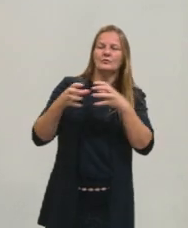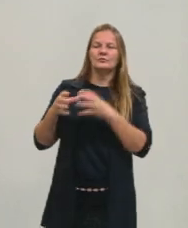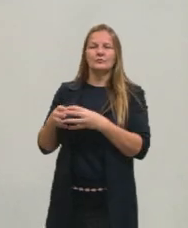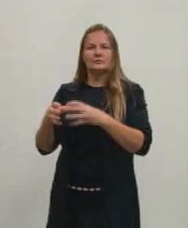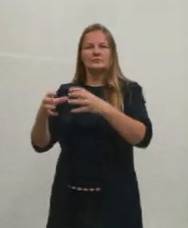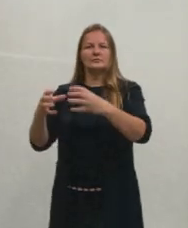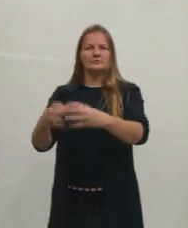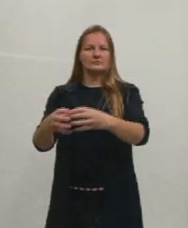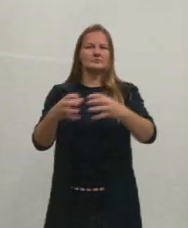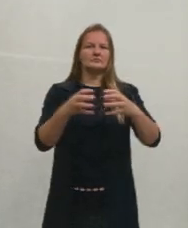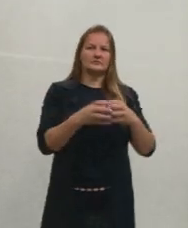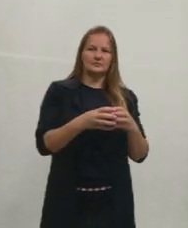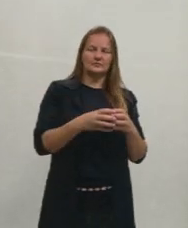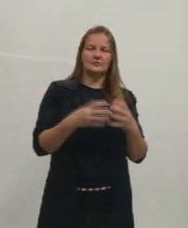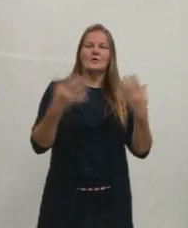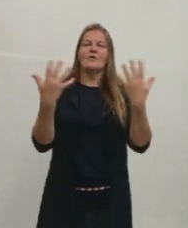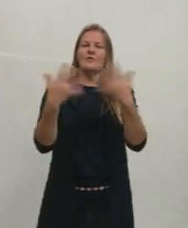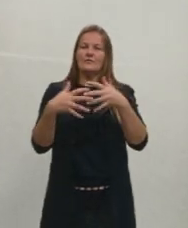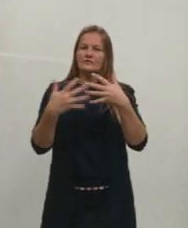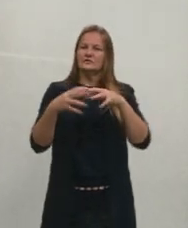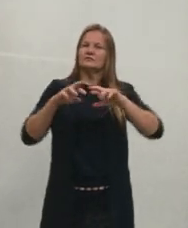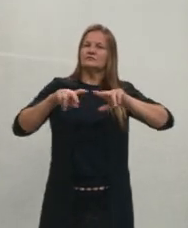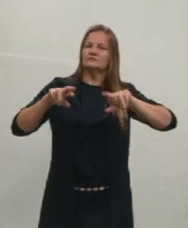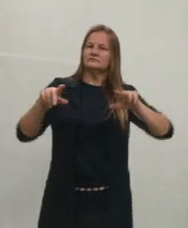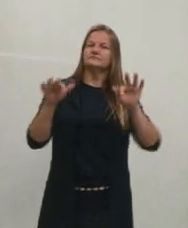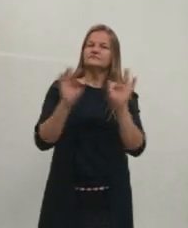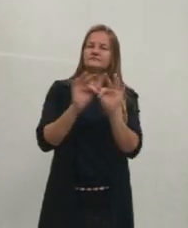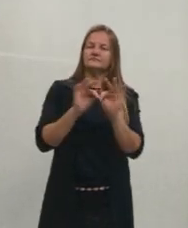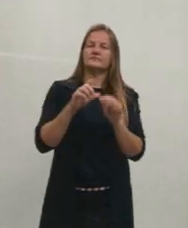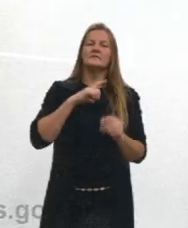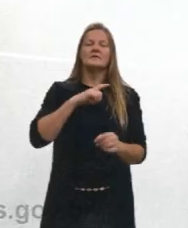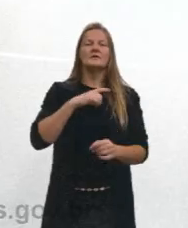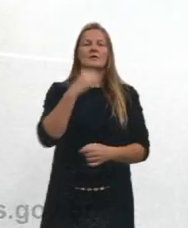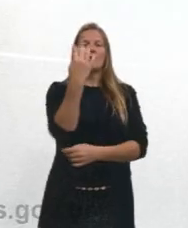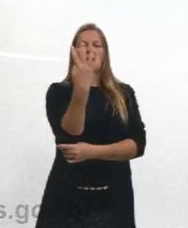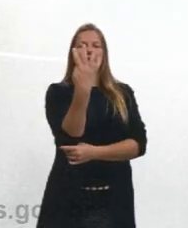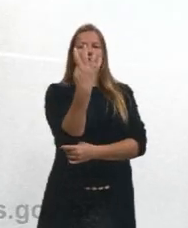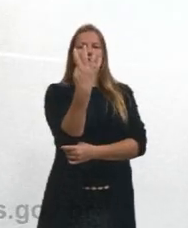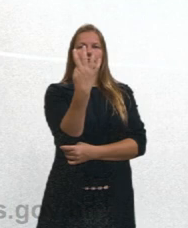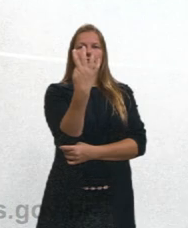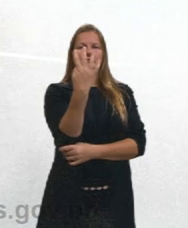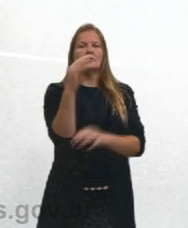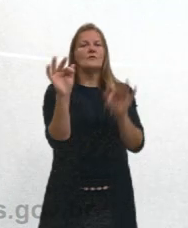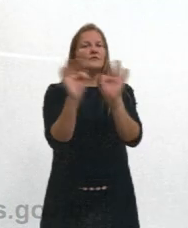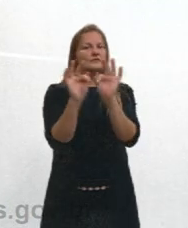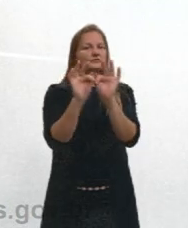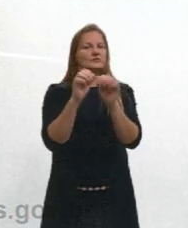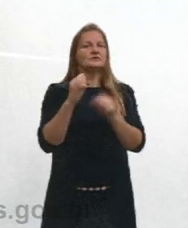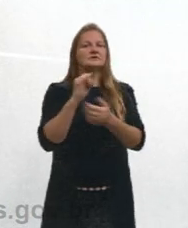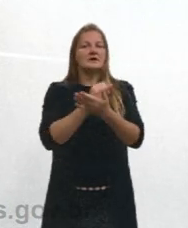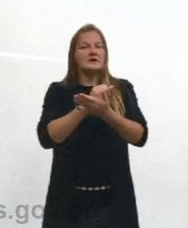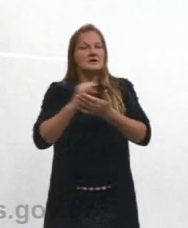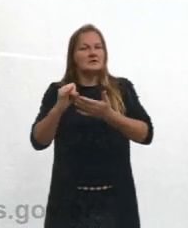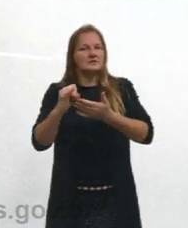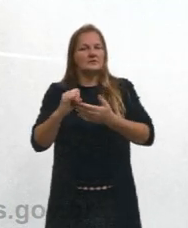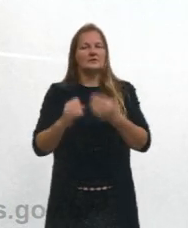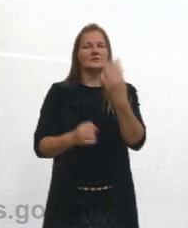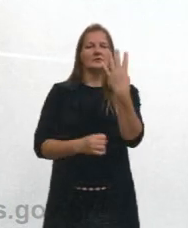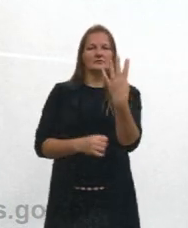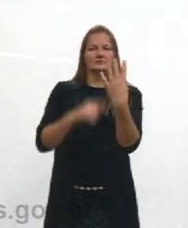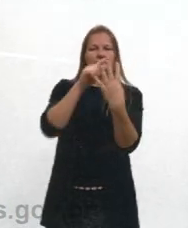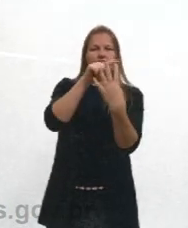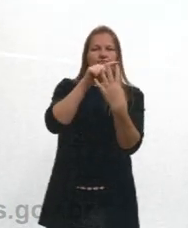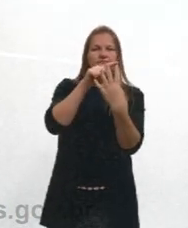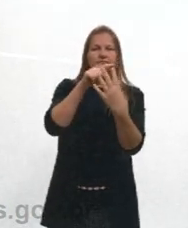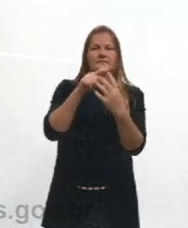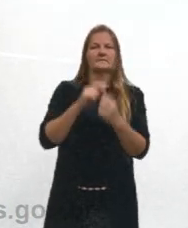categorias as minhas funções e então surgiu as quatro funções inorgânicas tá que são